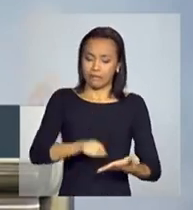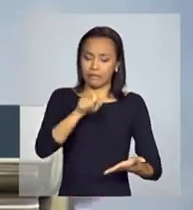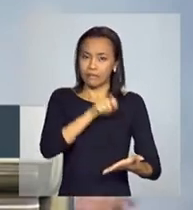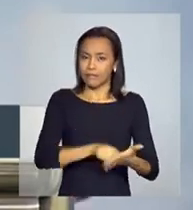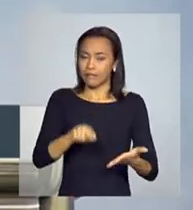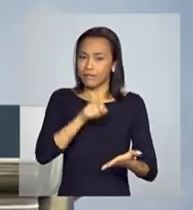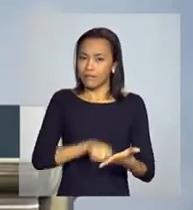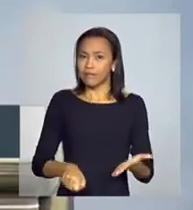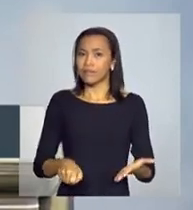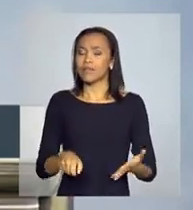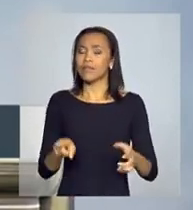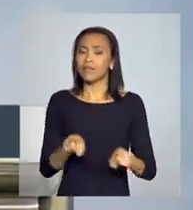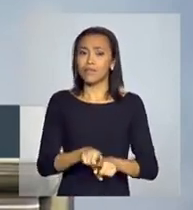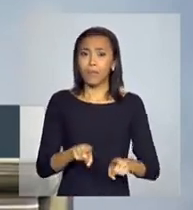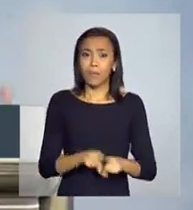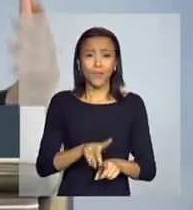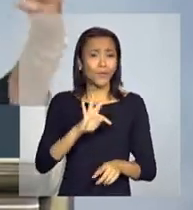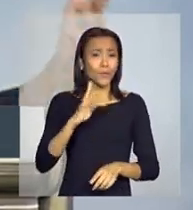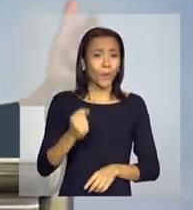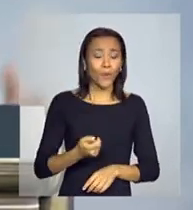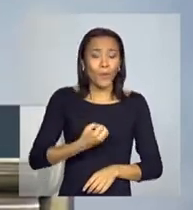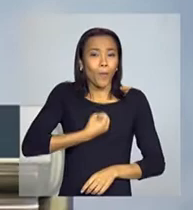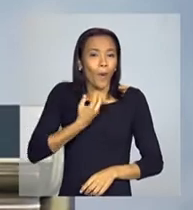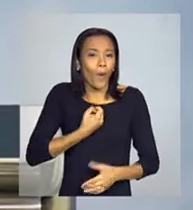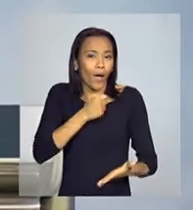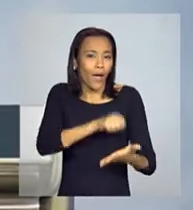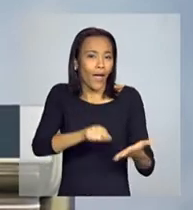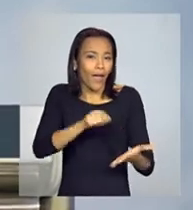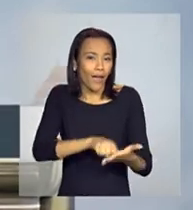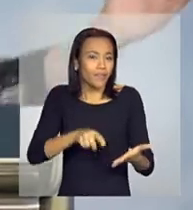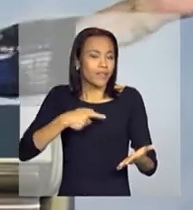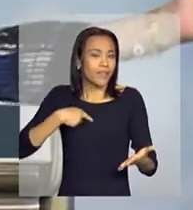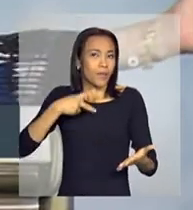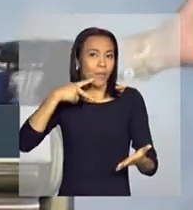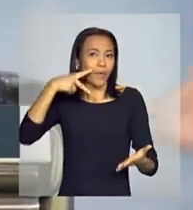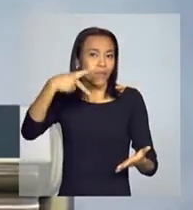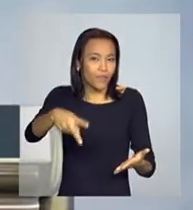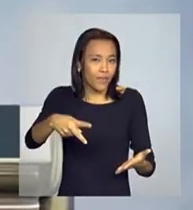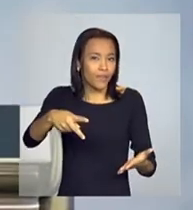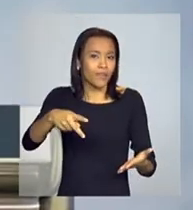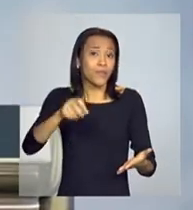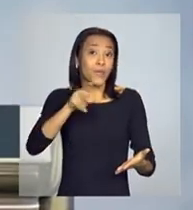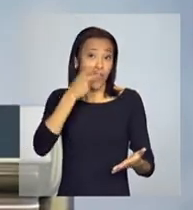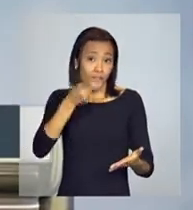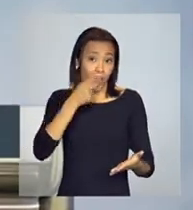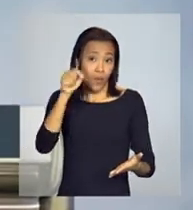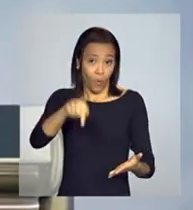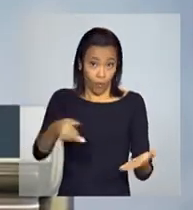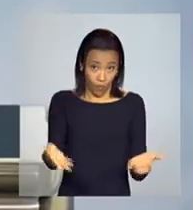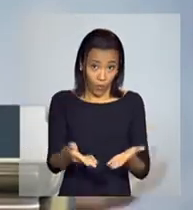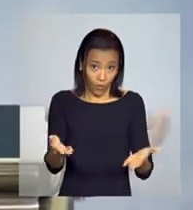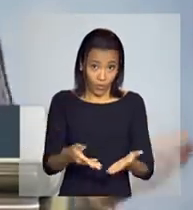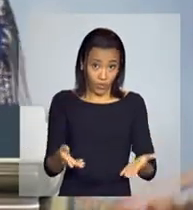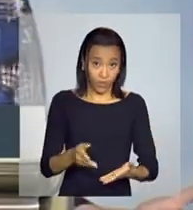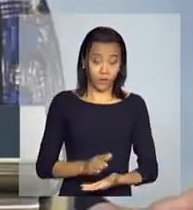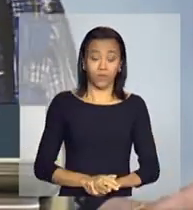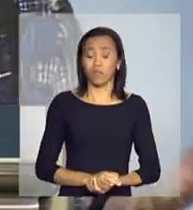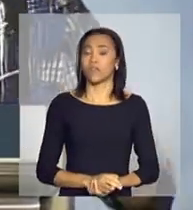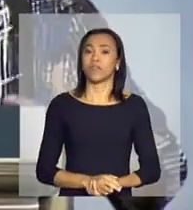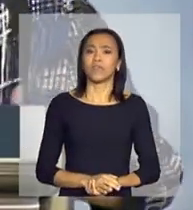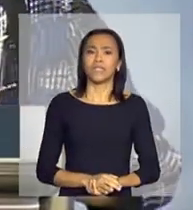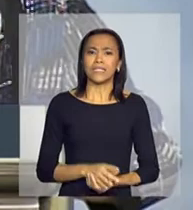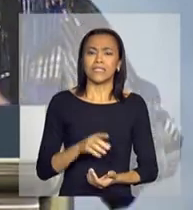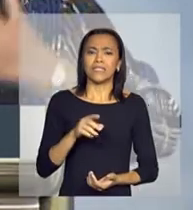E, obviamente, todo poeta tem um pouco de profeta. E o que ele profetizou hoje, de